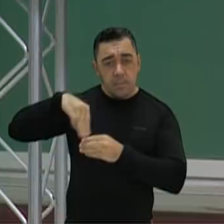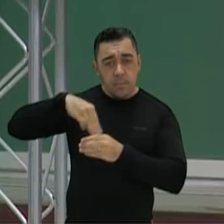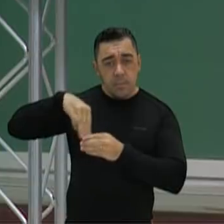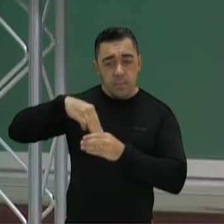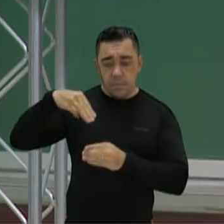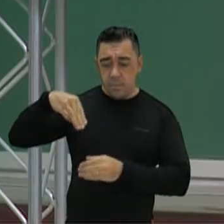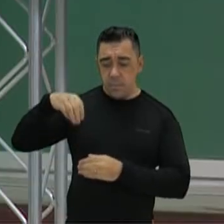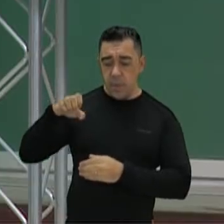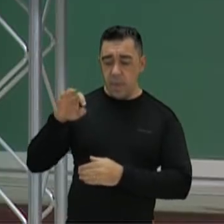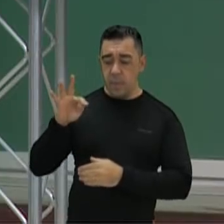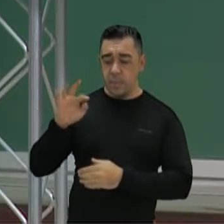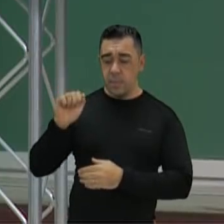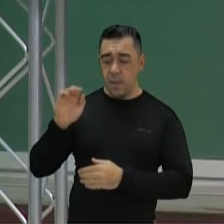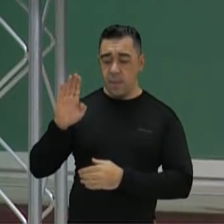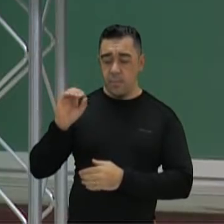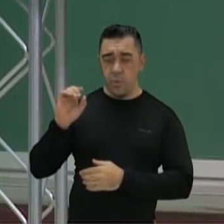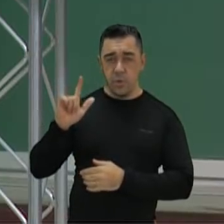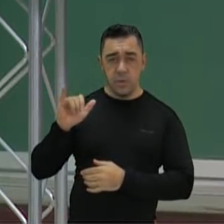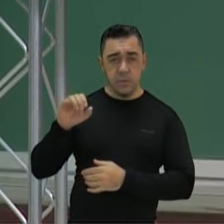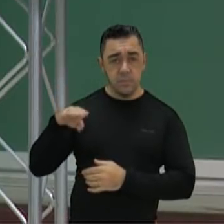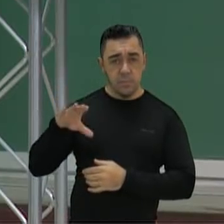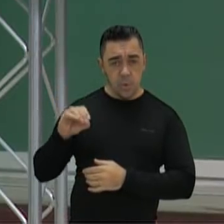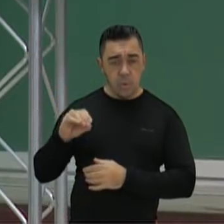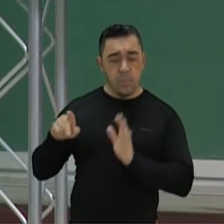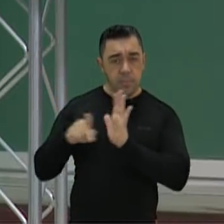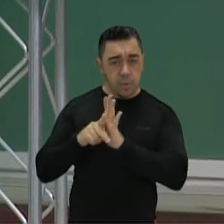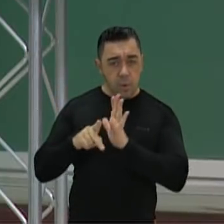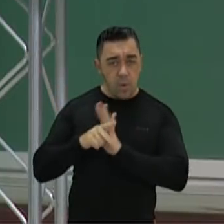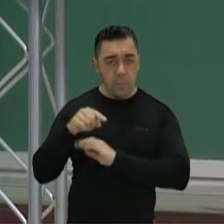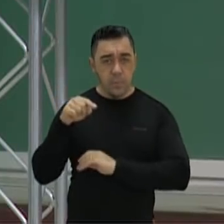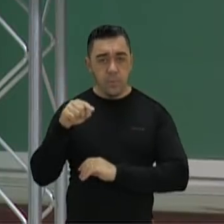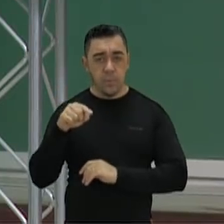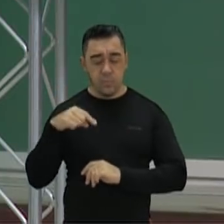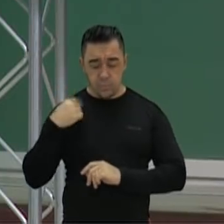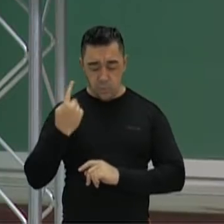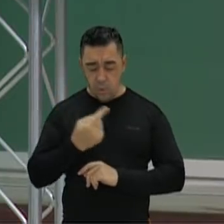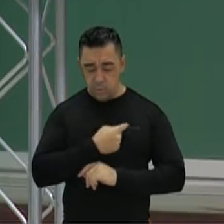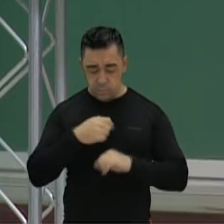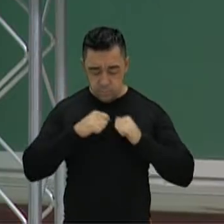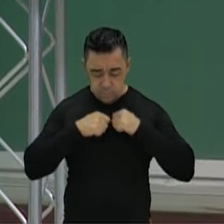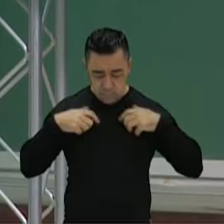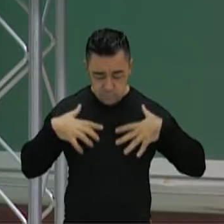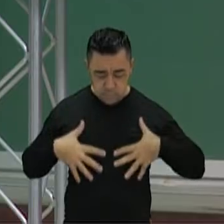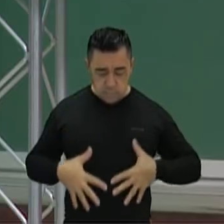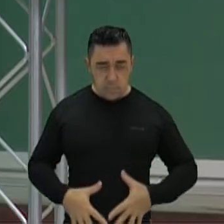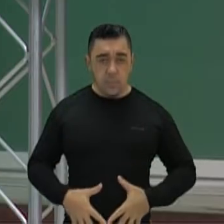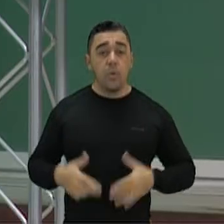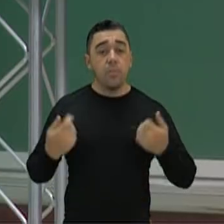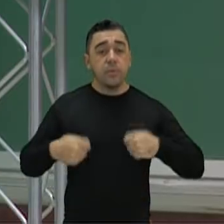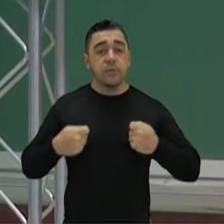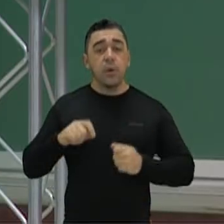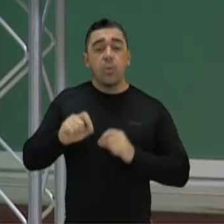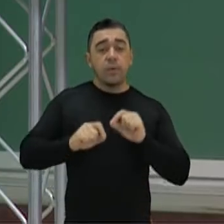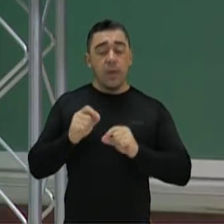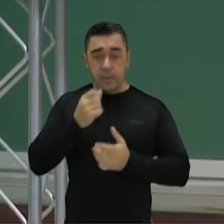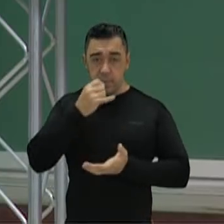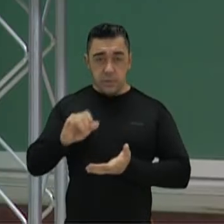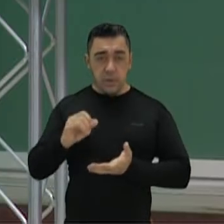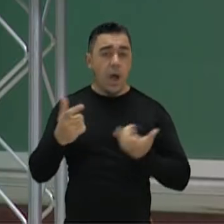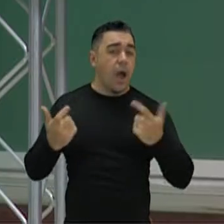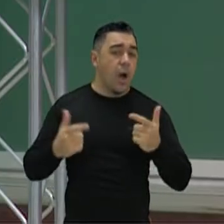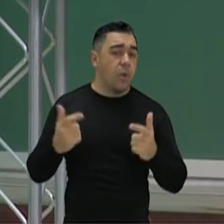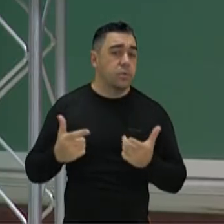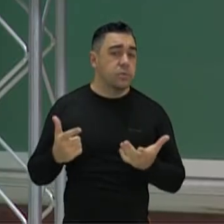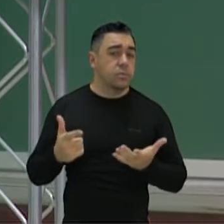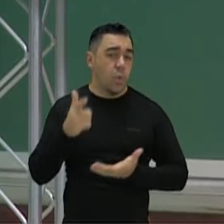ser vivo. E para esse metabolismo funcionar, precisa do quê? Energia. Lembra? E da onde que os seres vivos